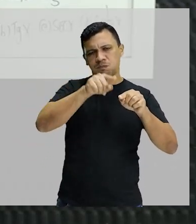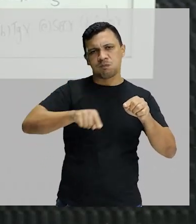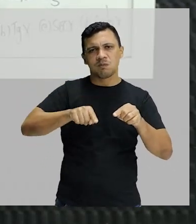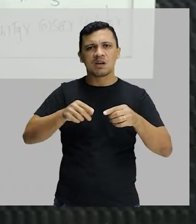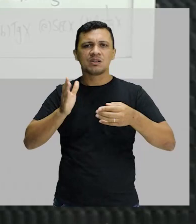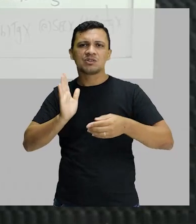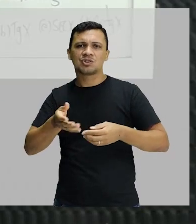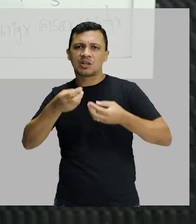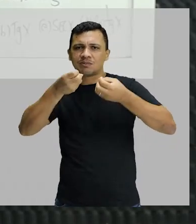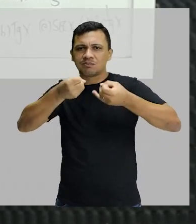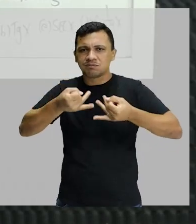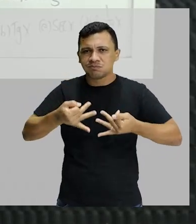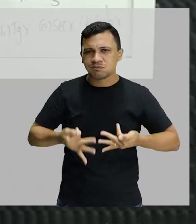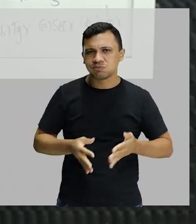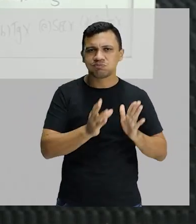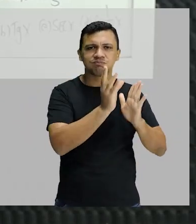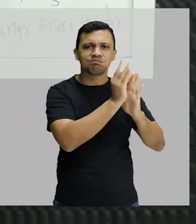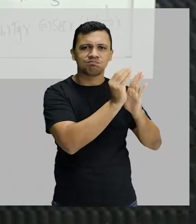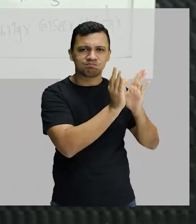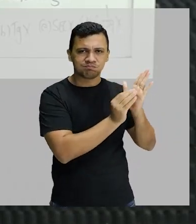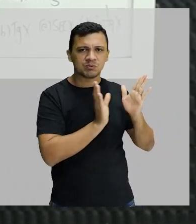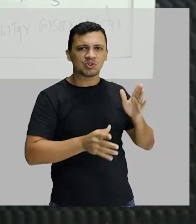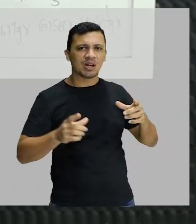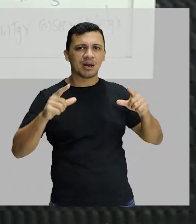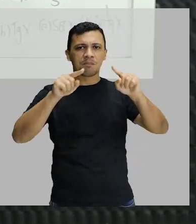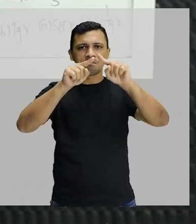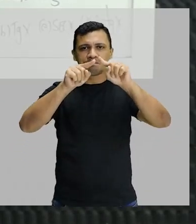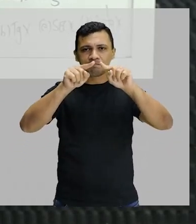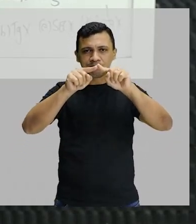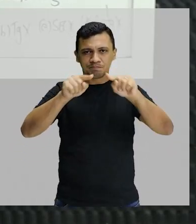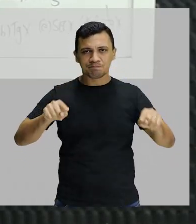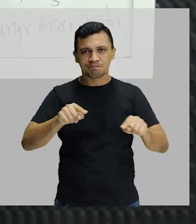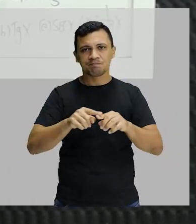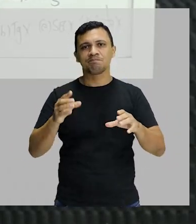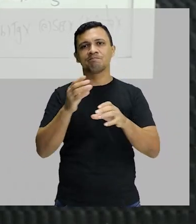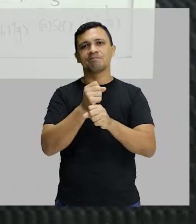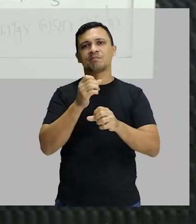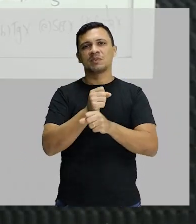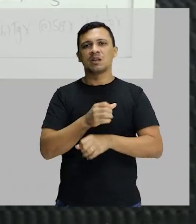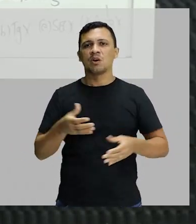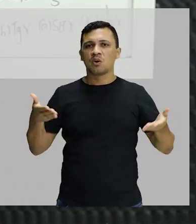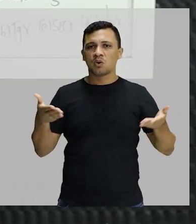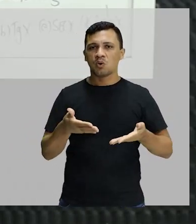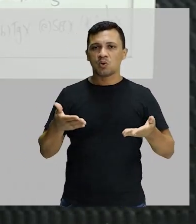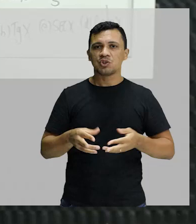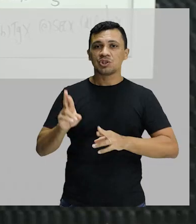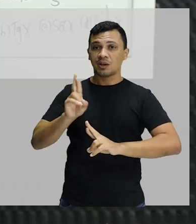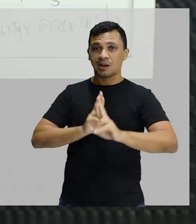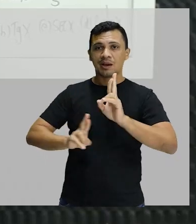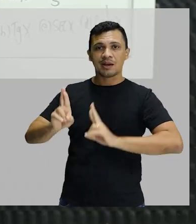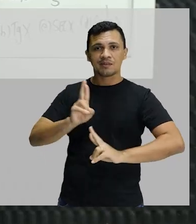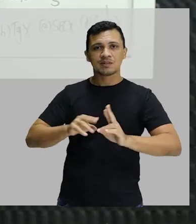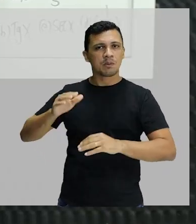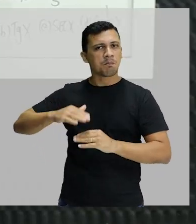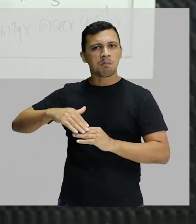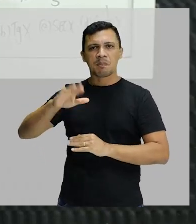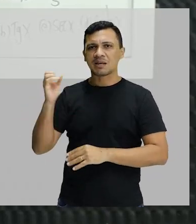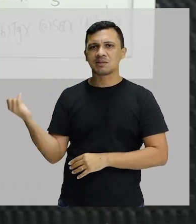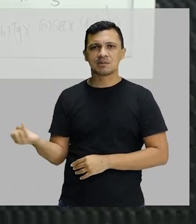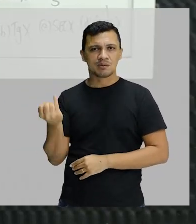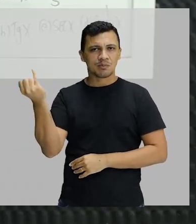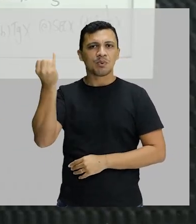trigonometria. Hoje a gente vai falar das relações, da relação fundamental da trigonometria e as